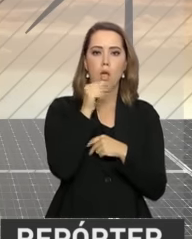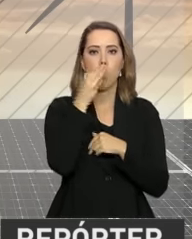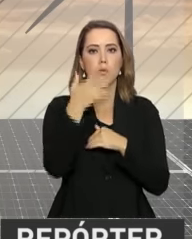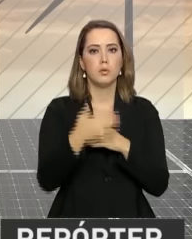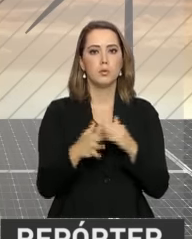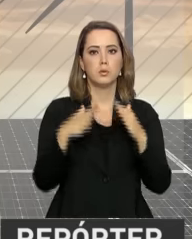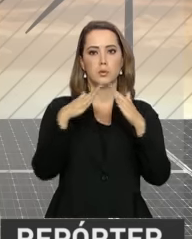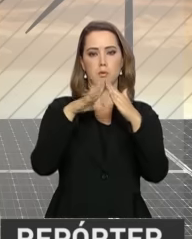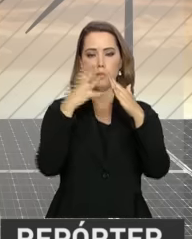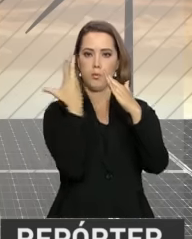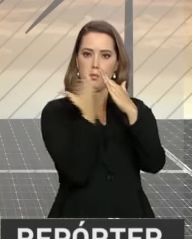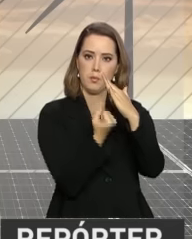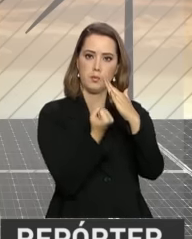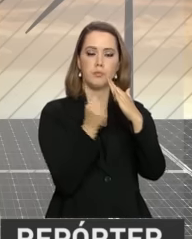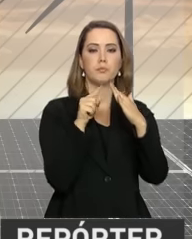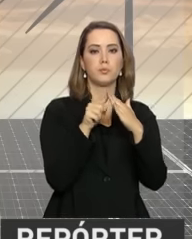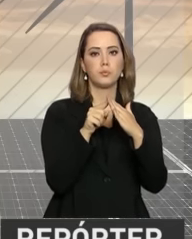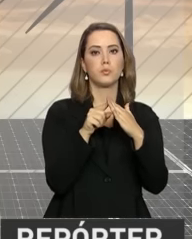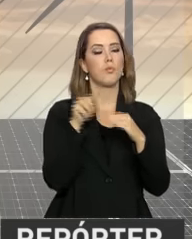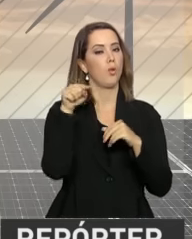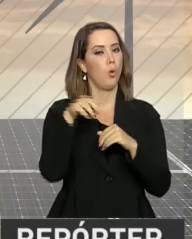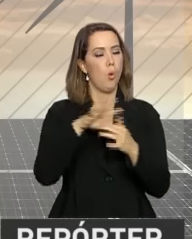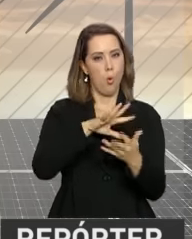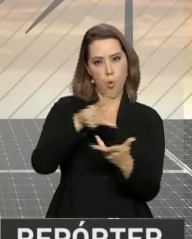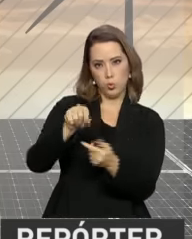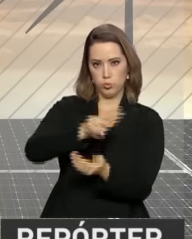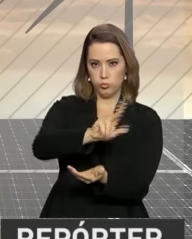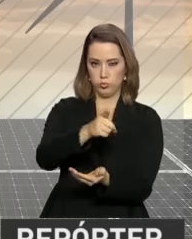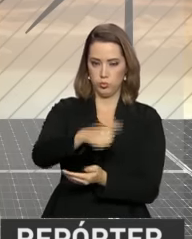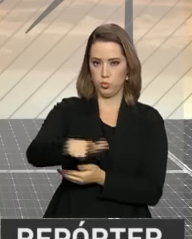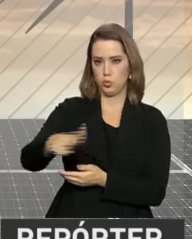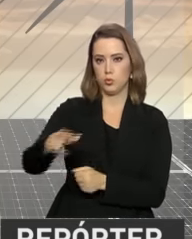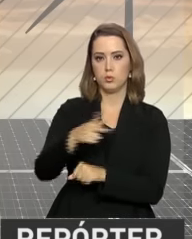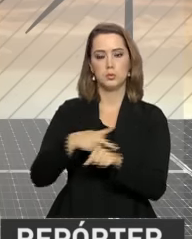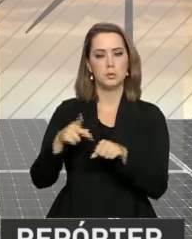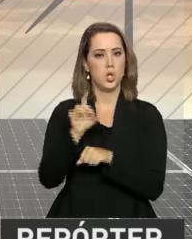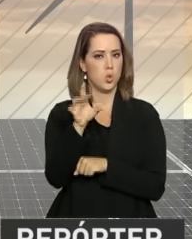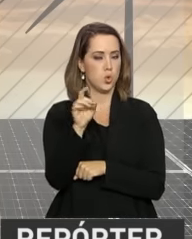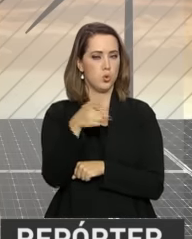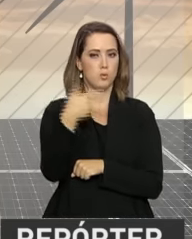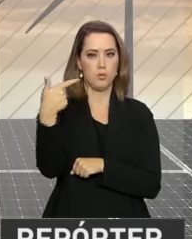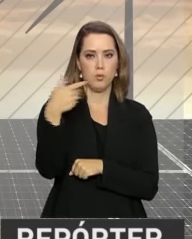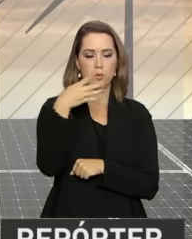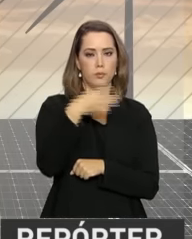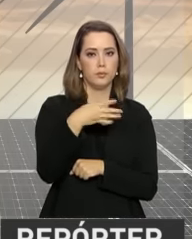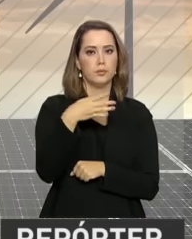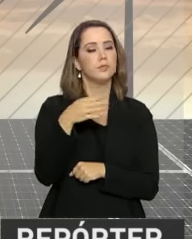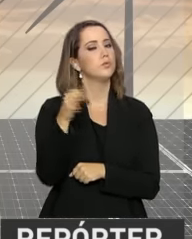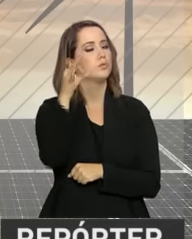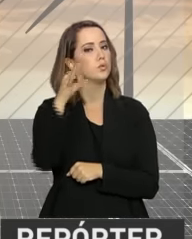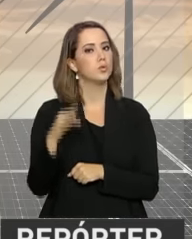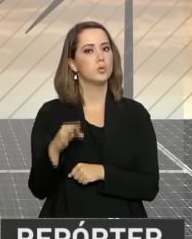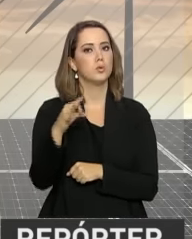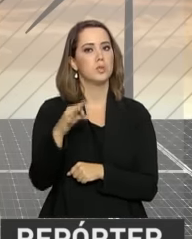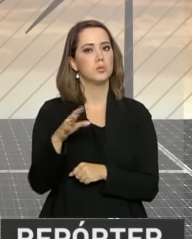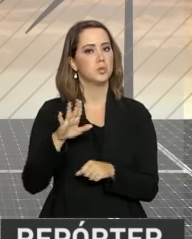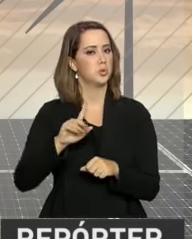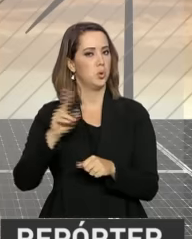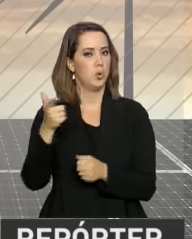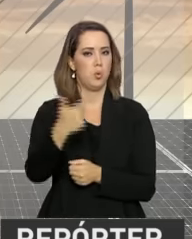placas solar a média mundial é de apenas 24% e a dos países ricos de